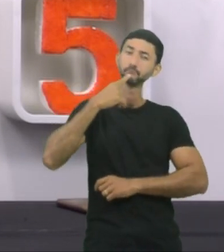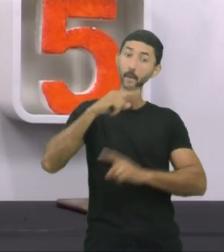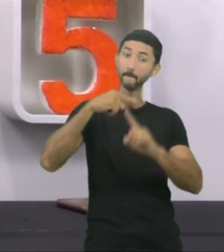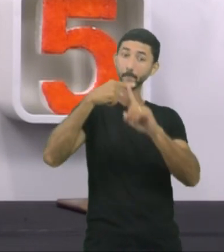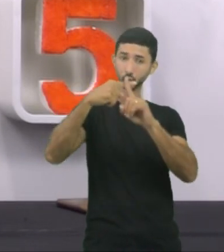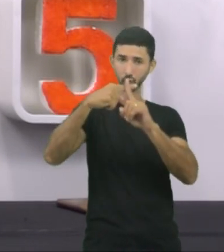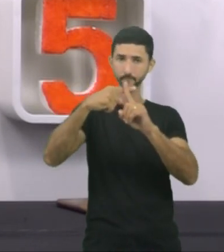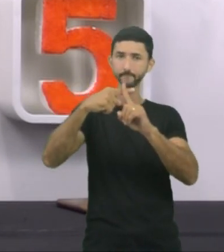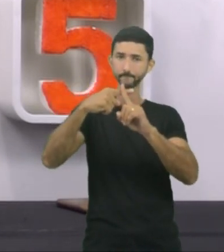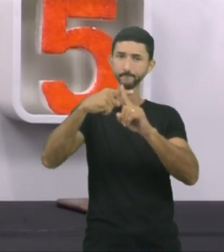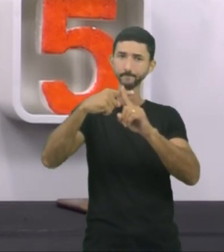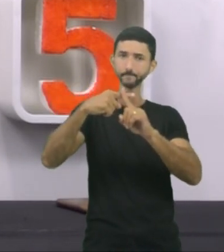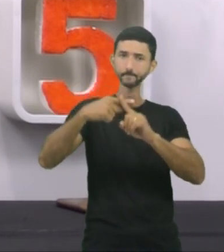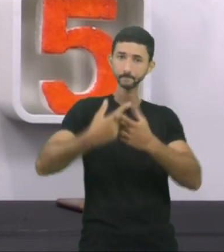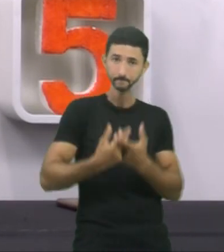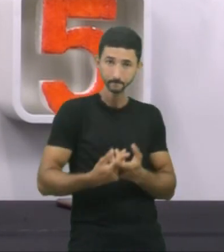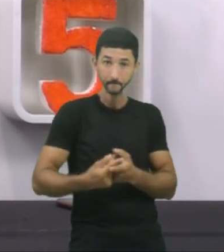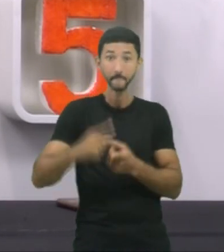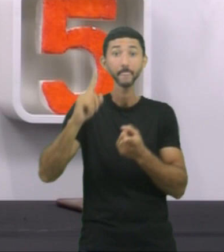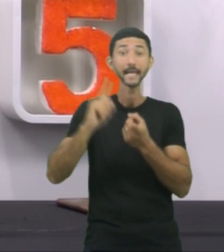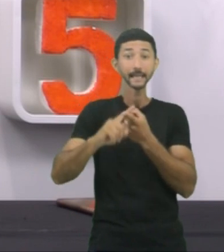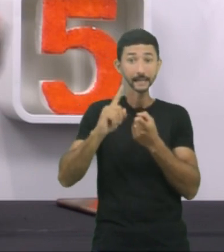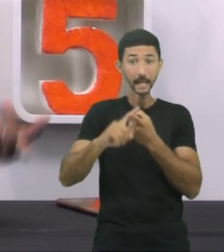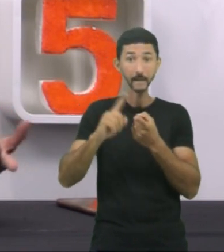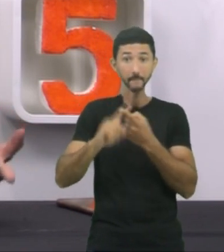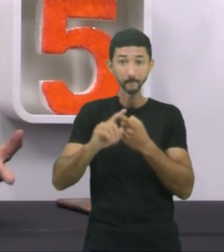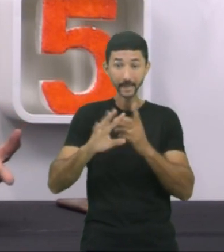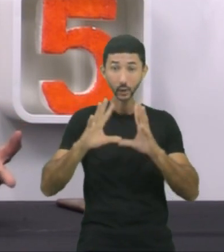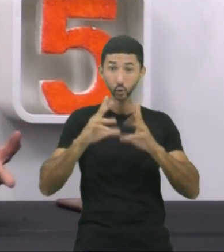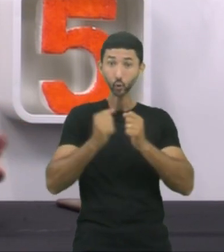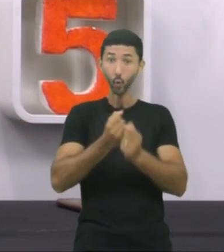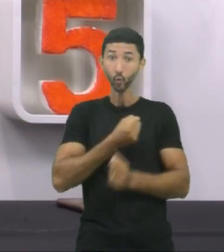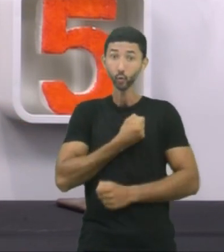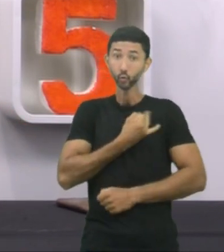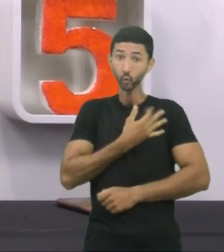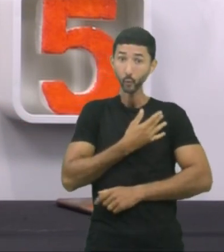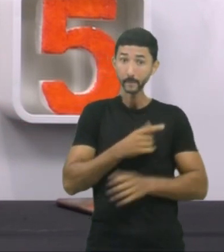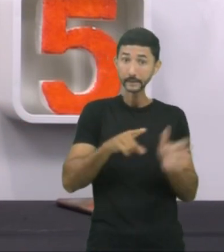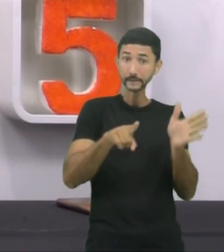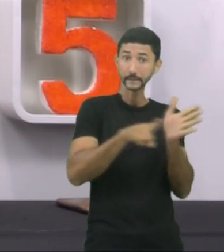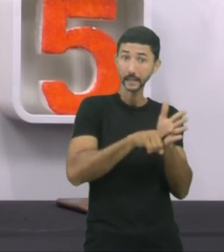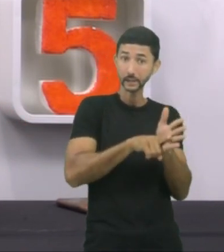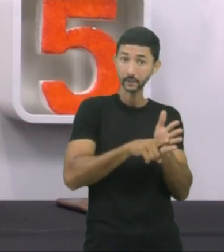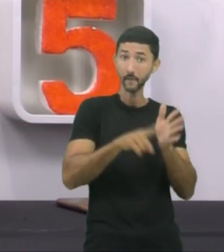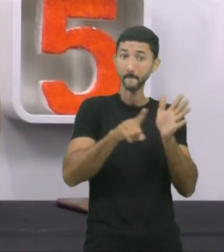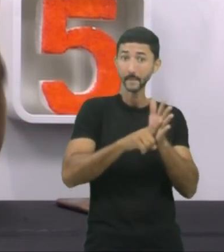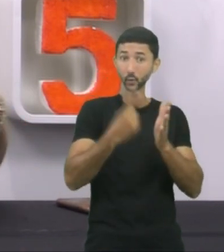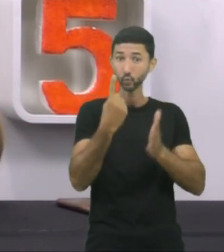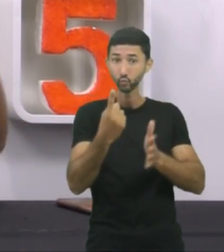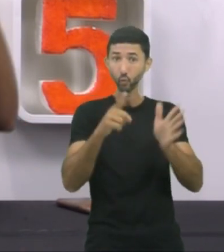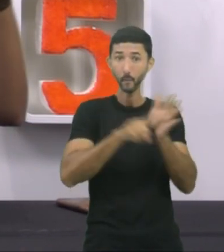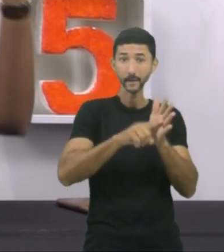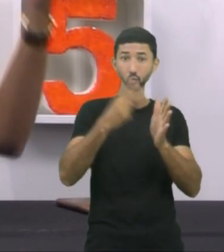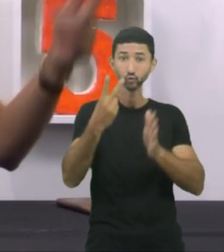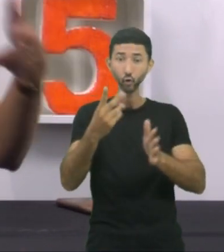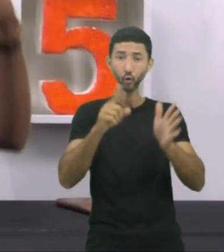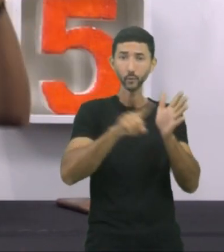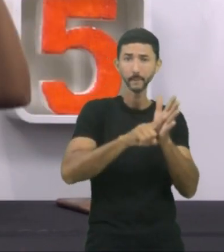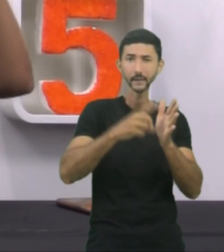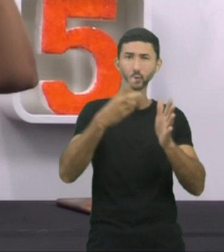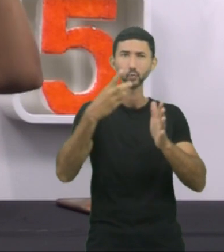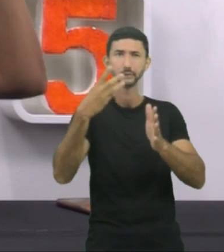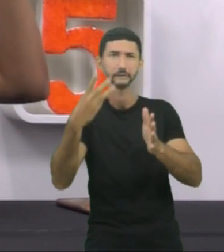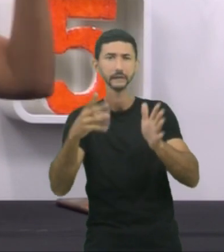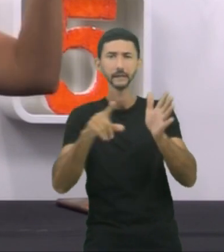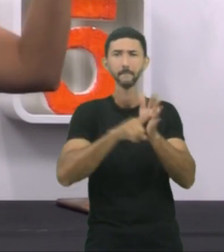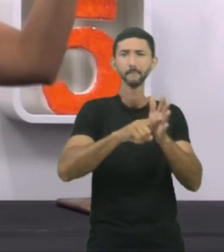positivos. E também todos os que são negativos. Então, menos 1, menos 4, menos 100, menos